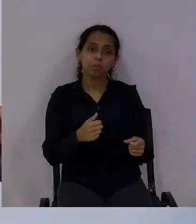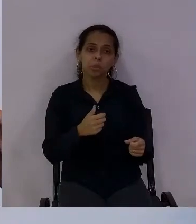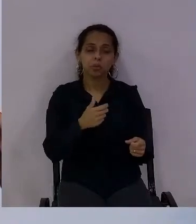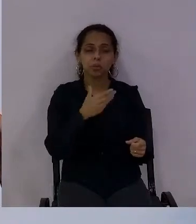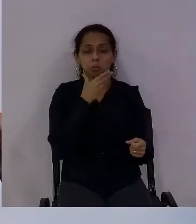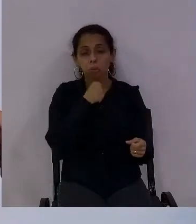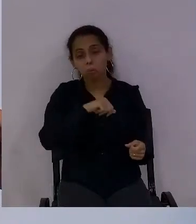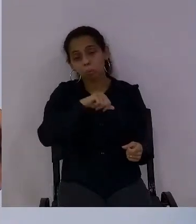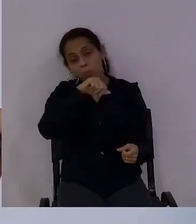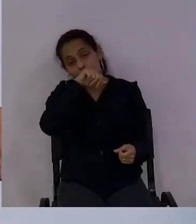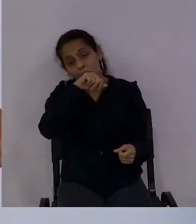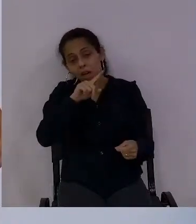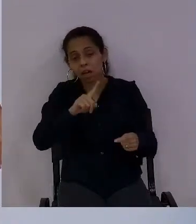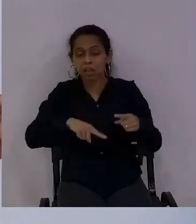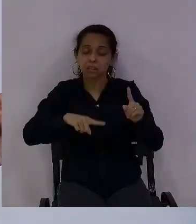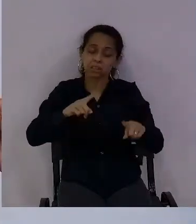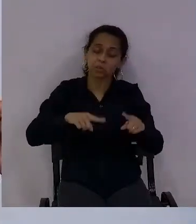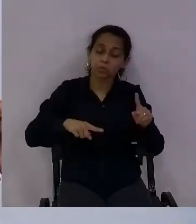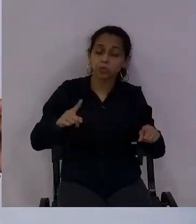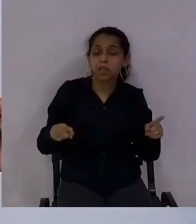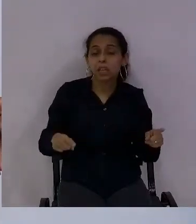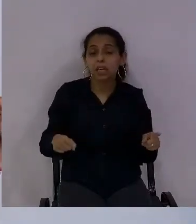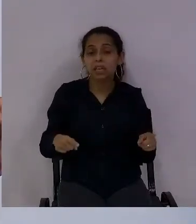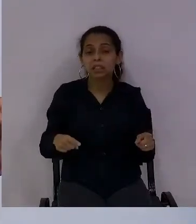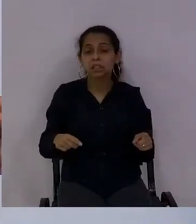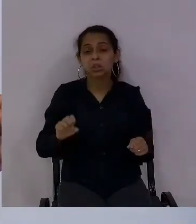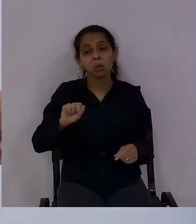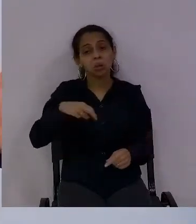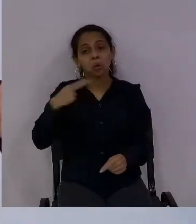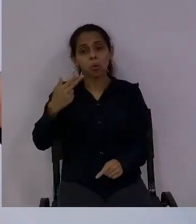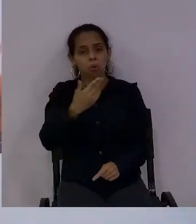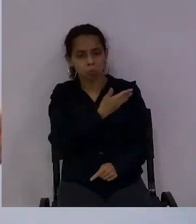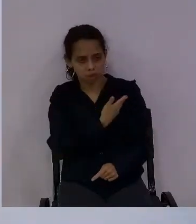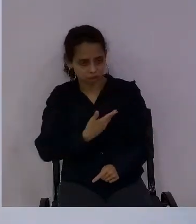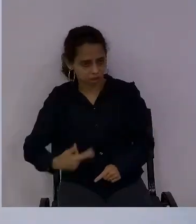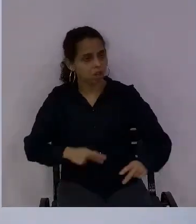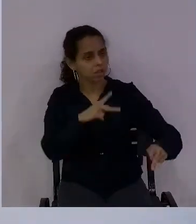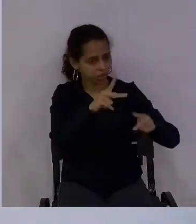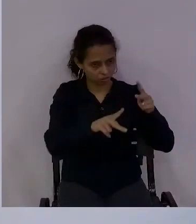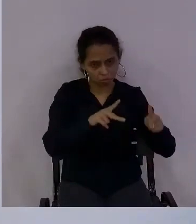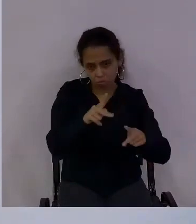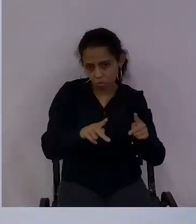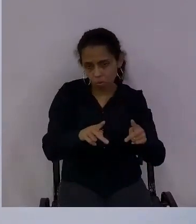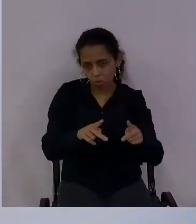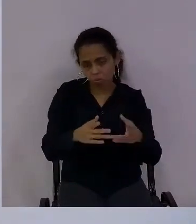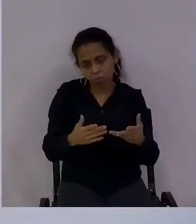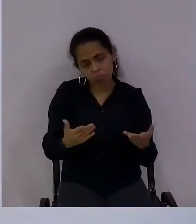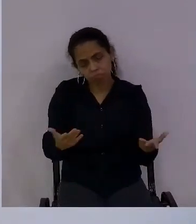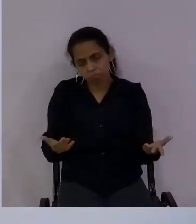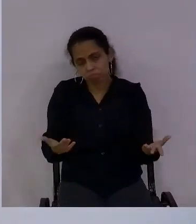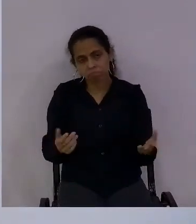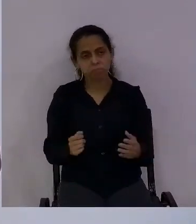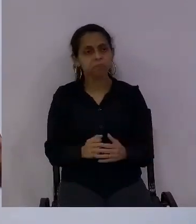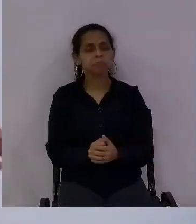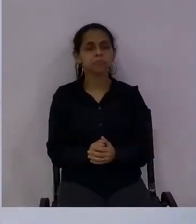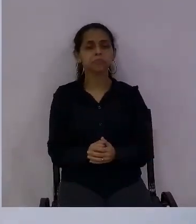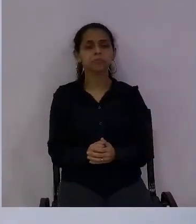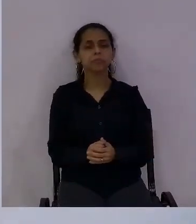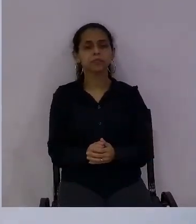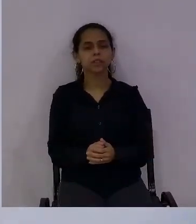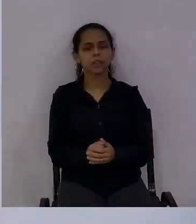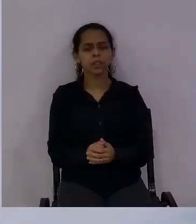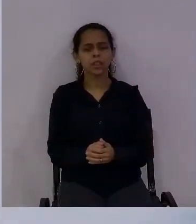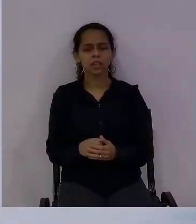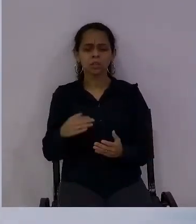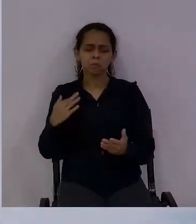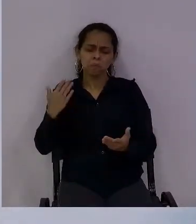algum líder do povo ali da sua própria terra. E passado